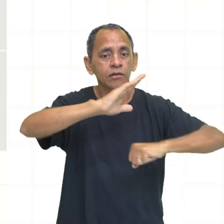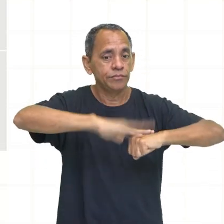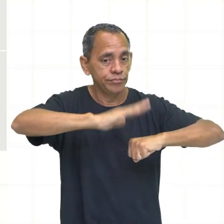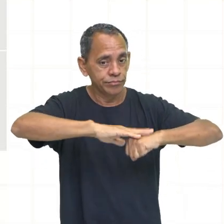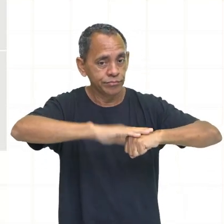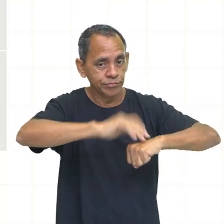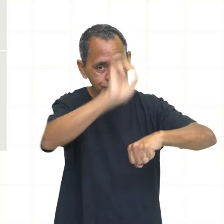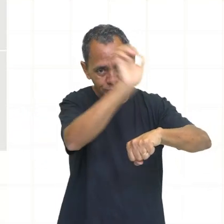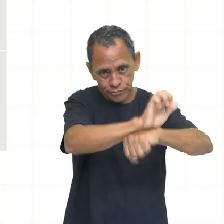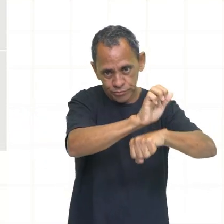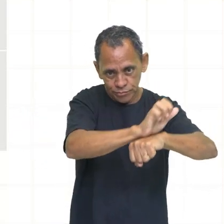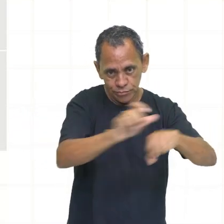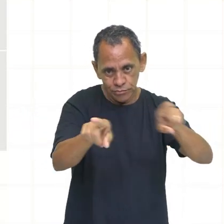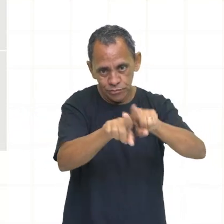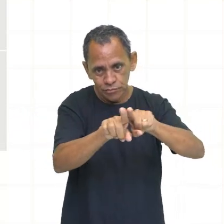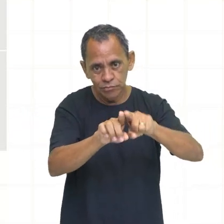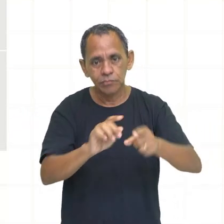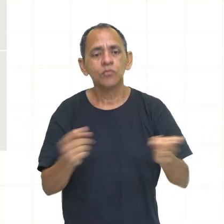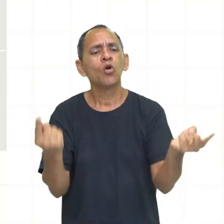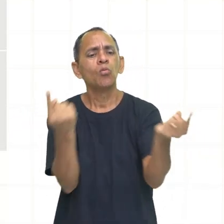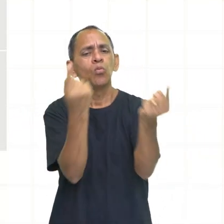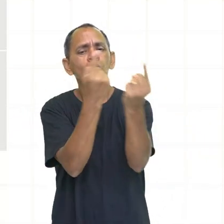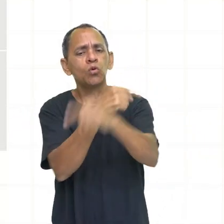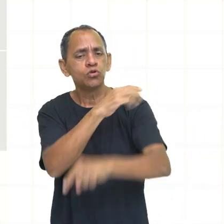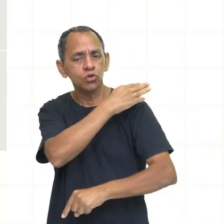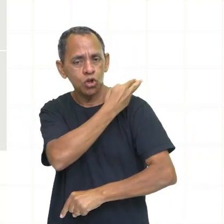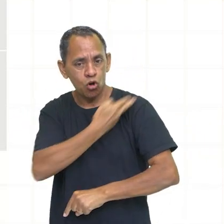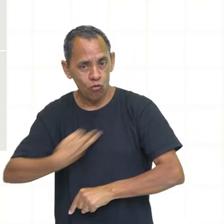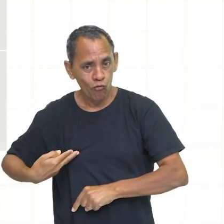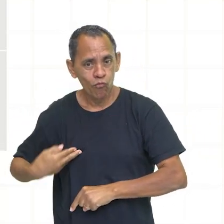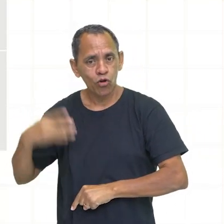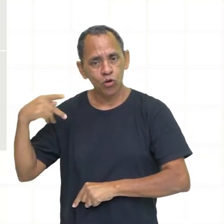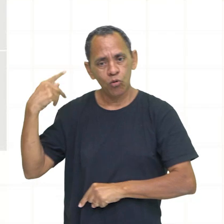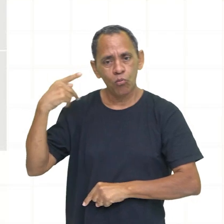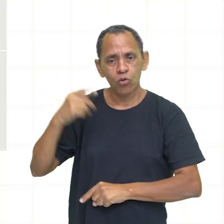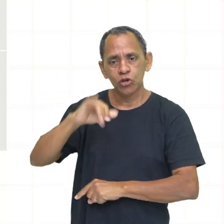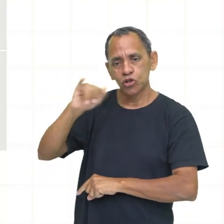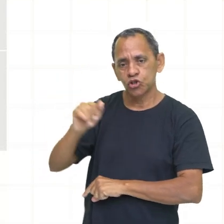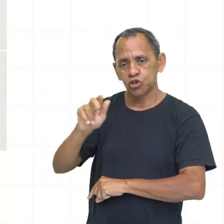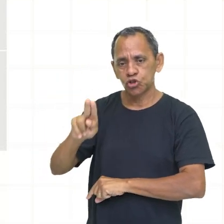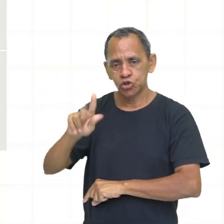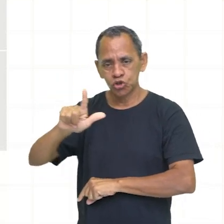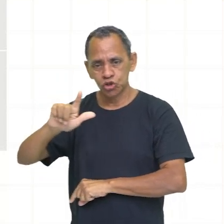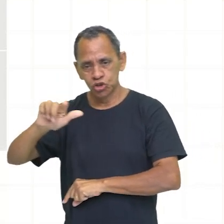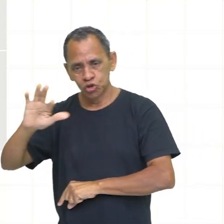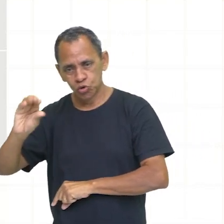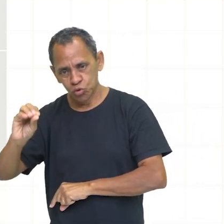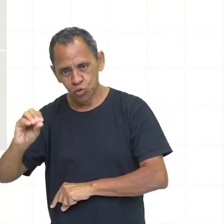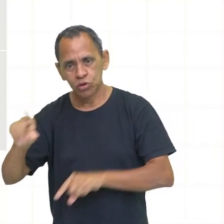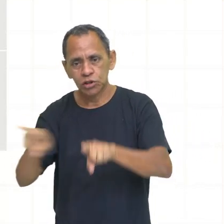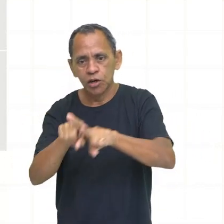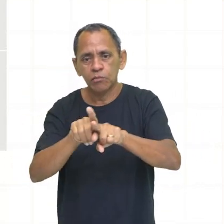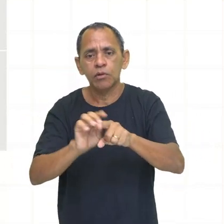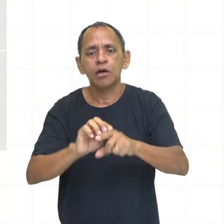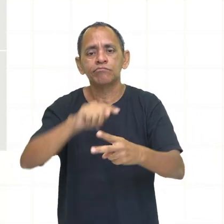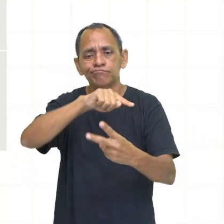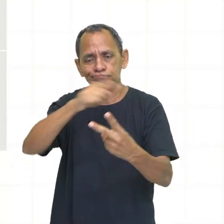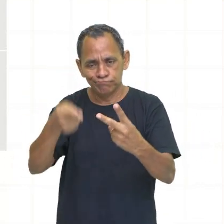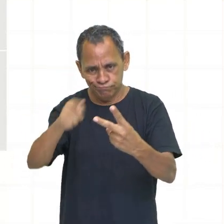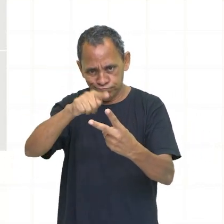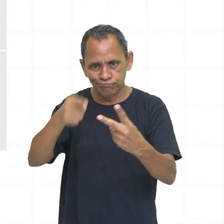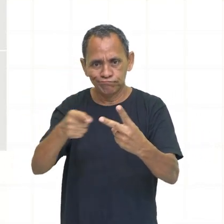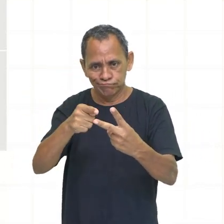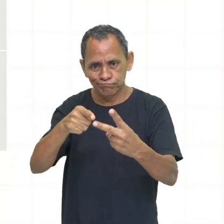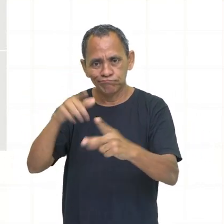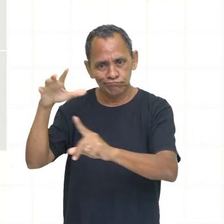descentralização e autonomia estadual, e oposição ao governo e à política de Júlio de Castilhos. São